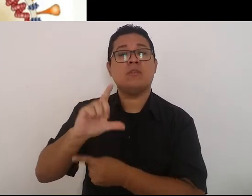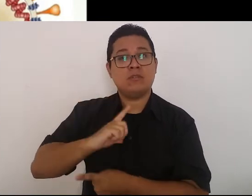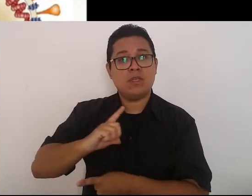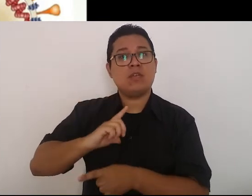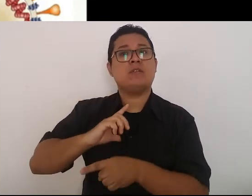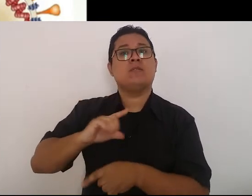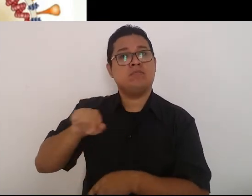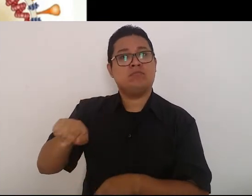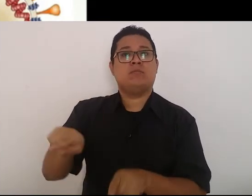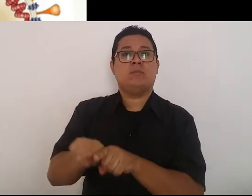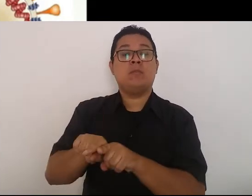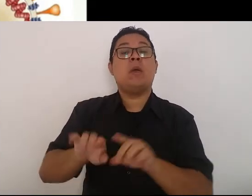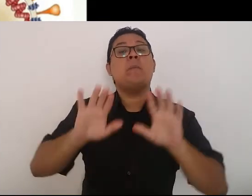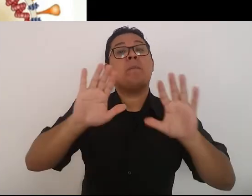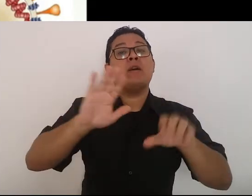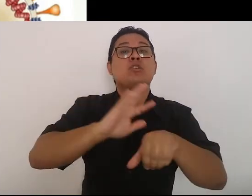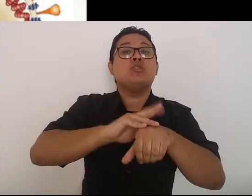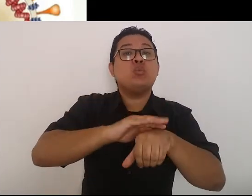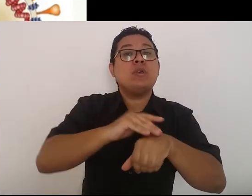os